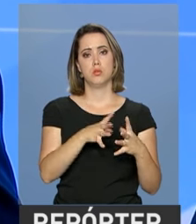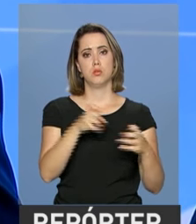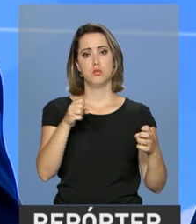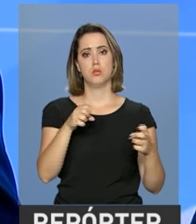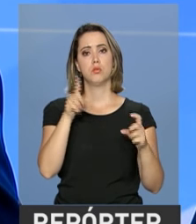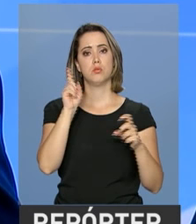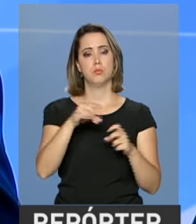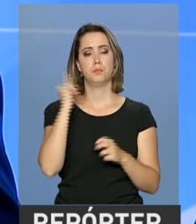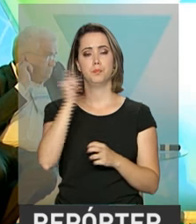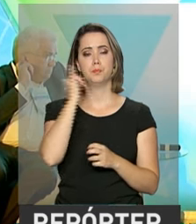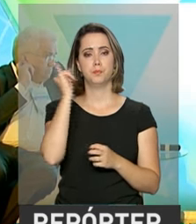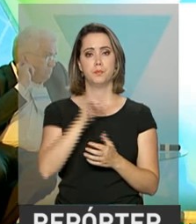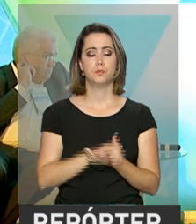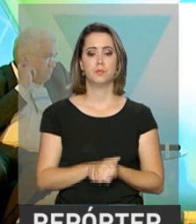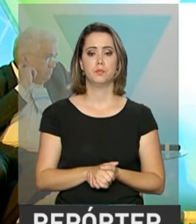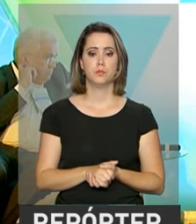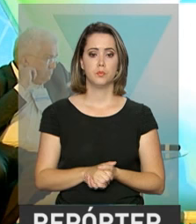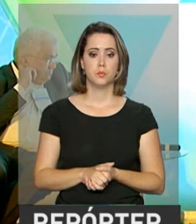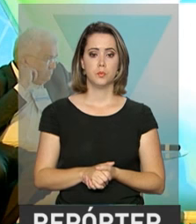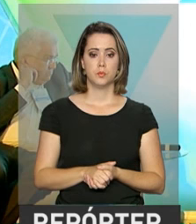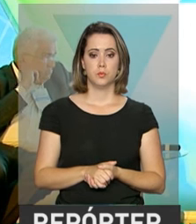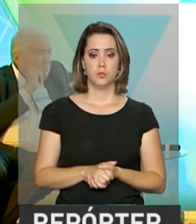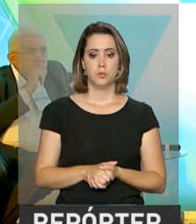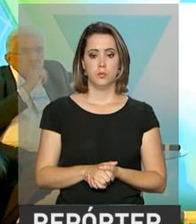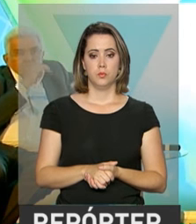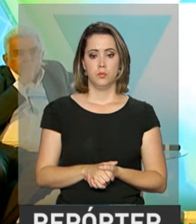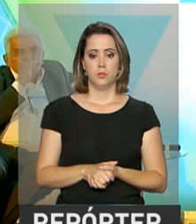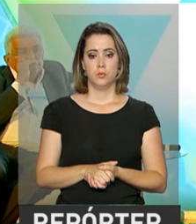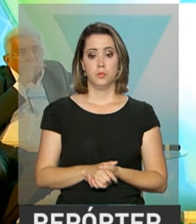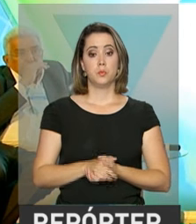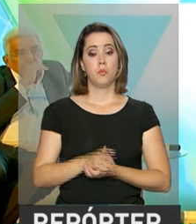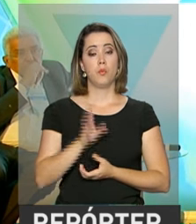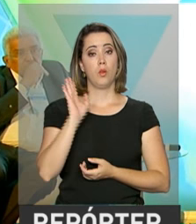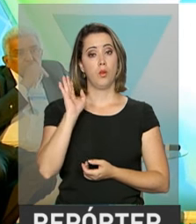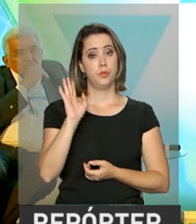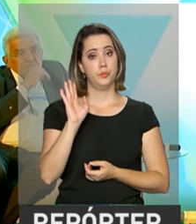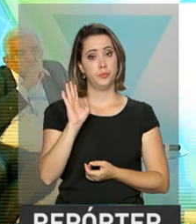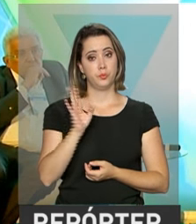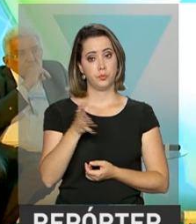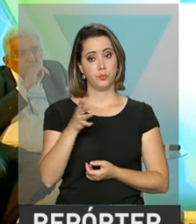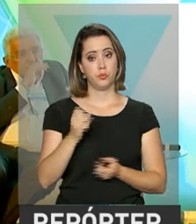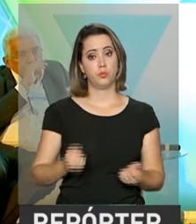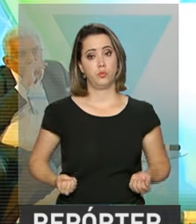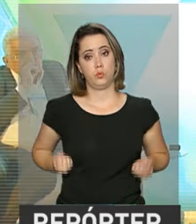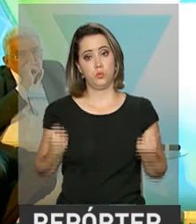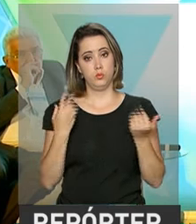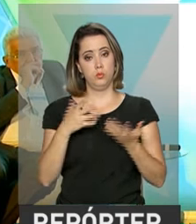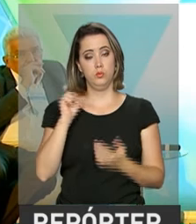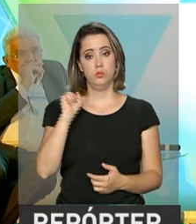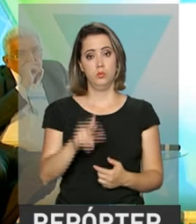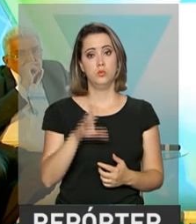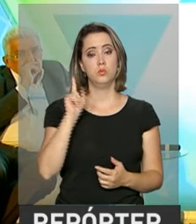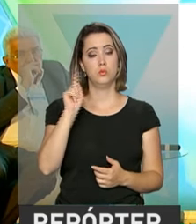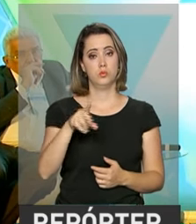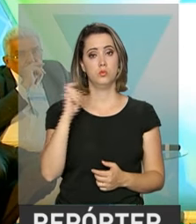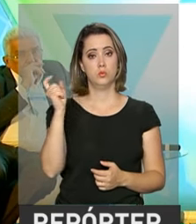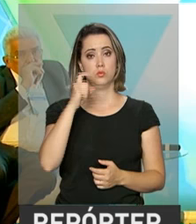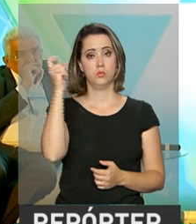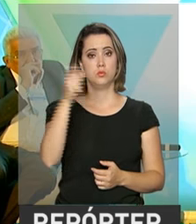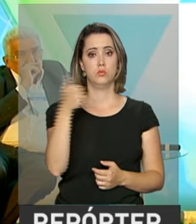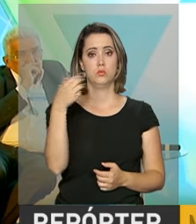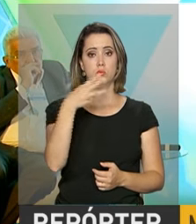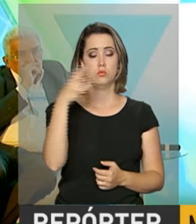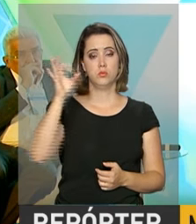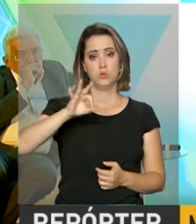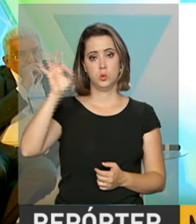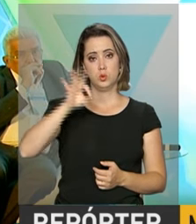é significativa. Tem uma questão de ponto de partida, que já é alta, né? A despesa previdenciária como um todo, somando tudo, já dá uns